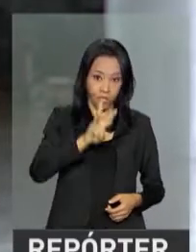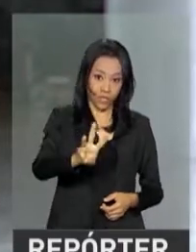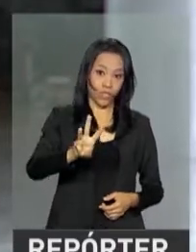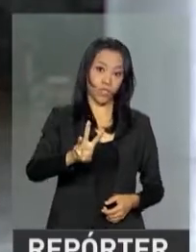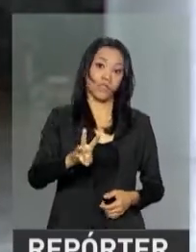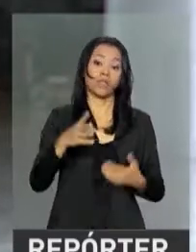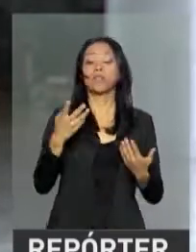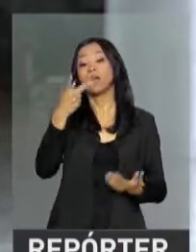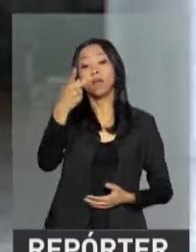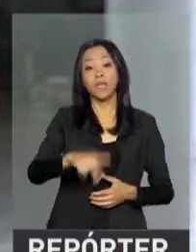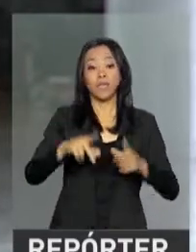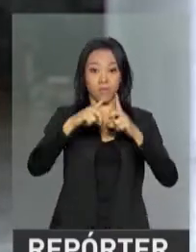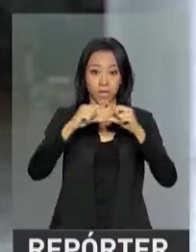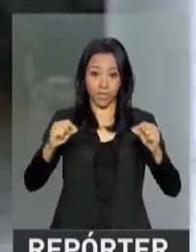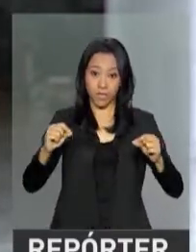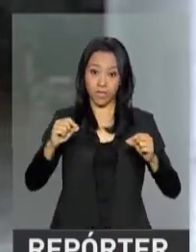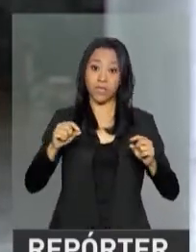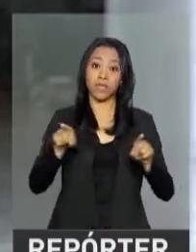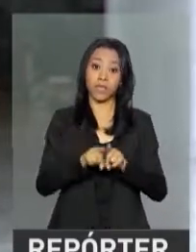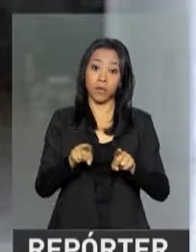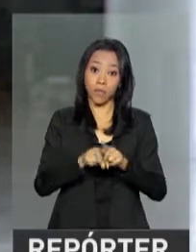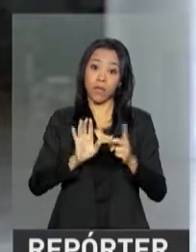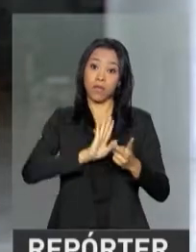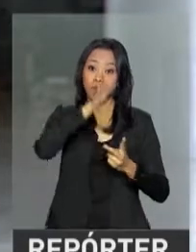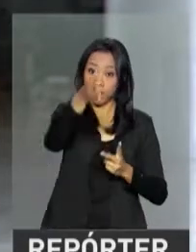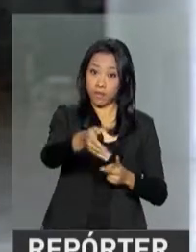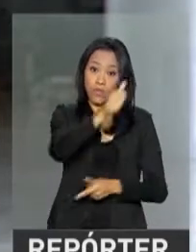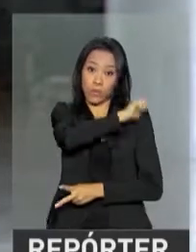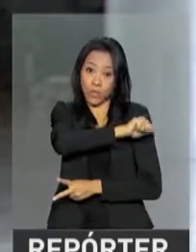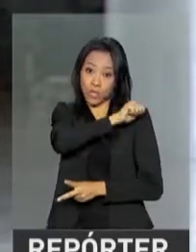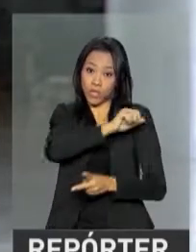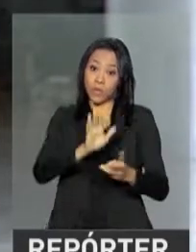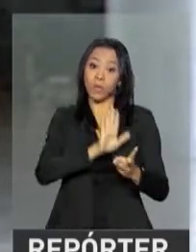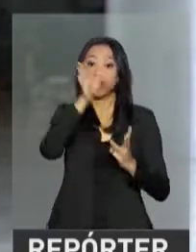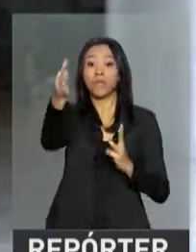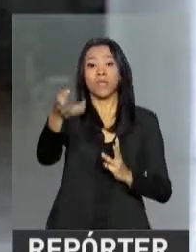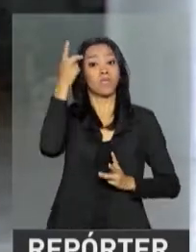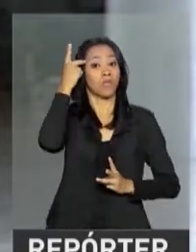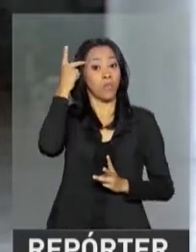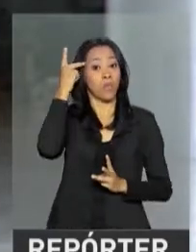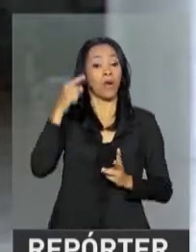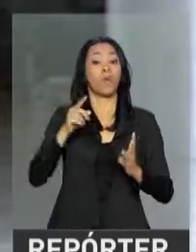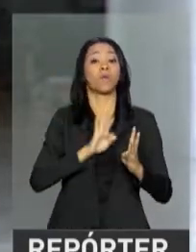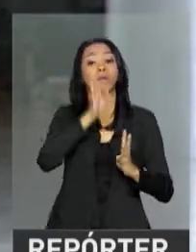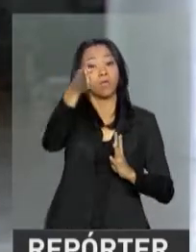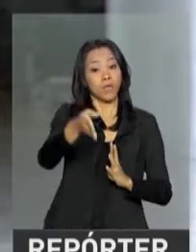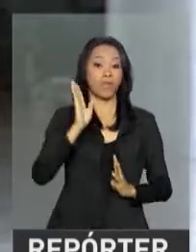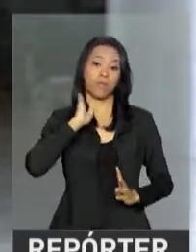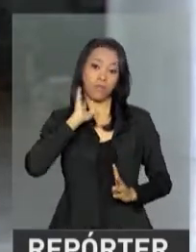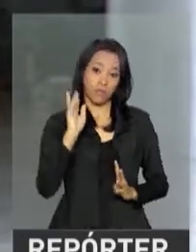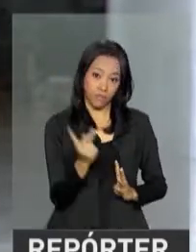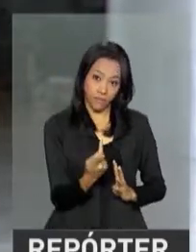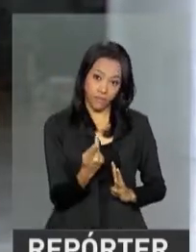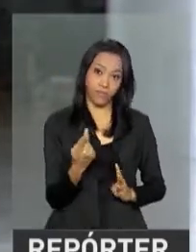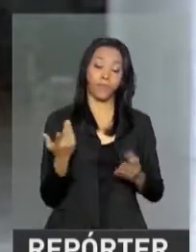de Brasília, a visita inclui as cidades de Rio de Janeiro, São Paulo e Belo Horizonte.